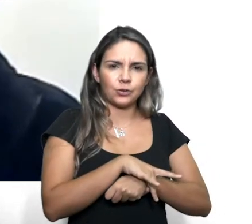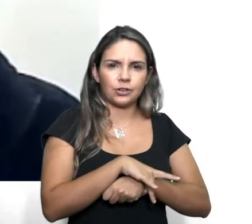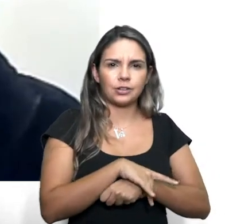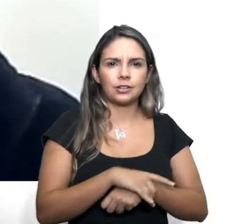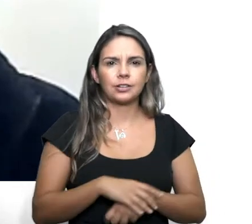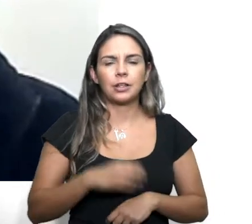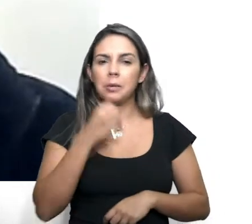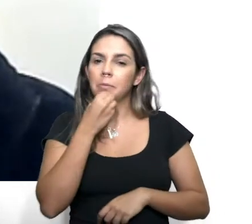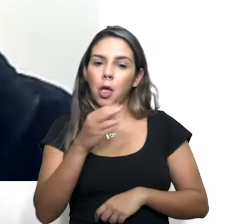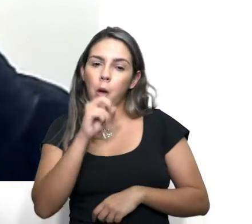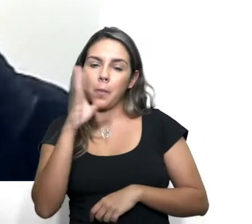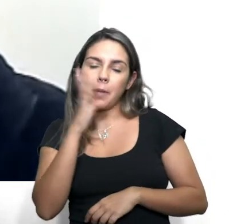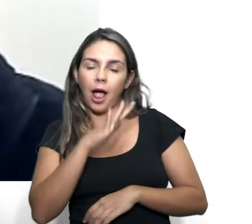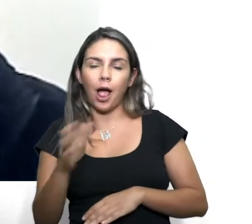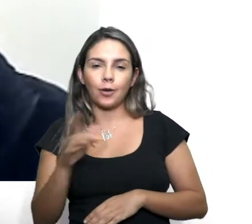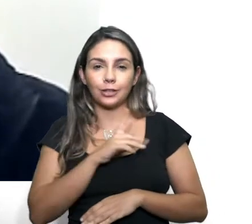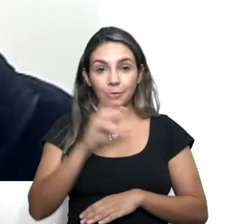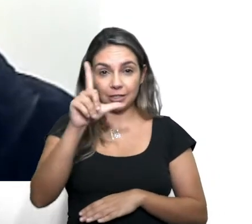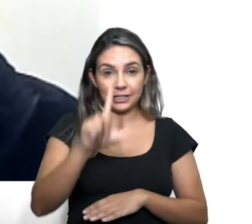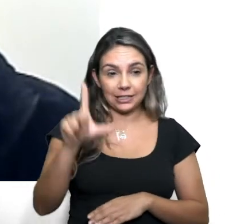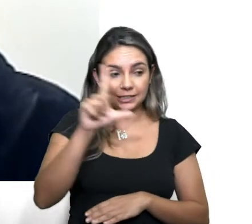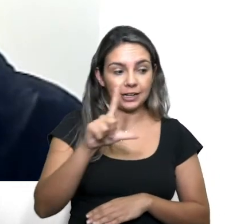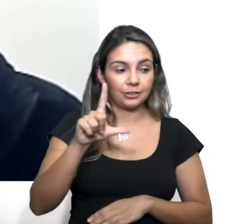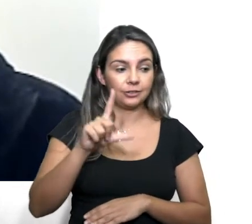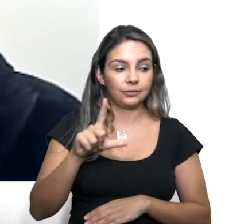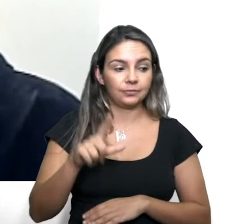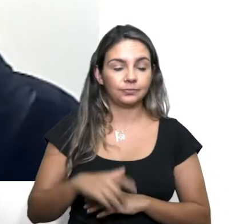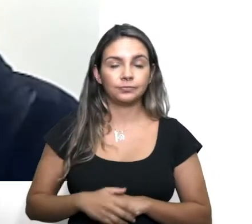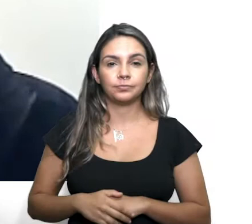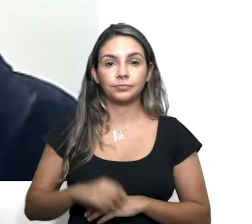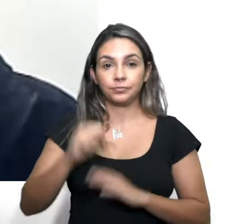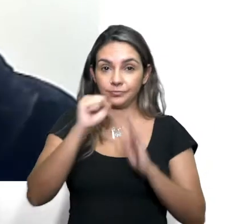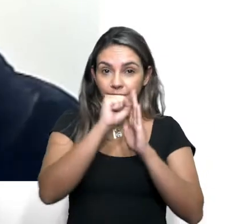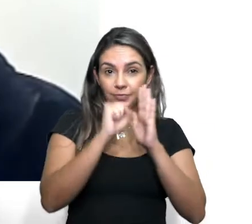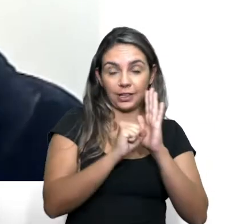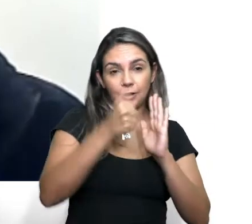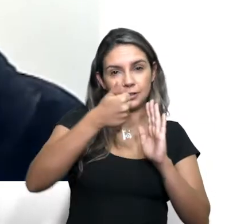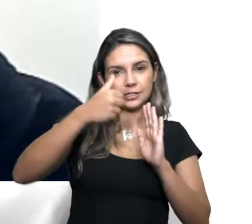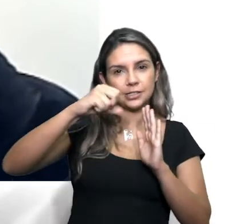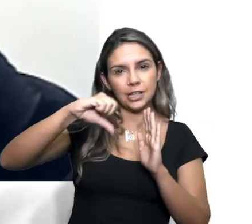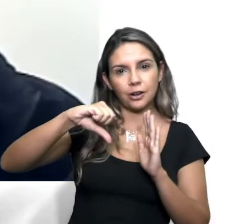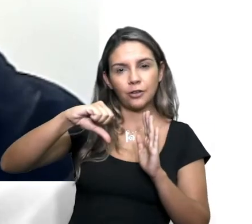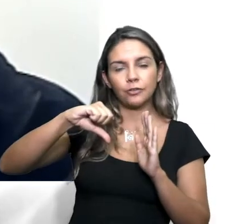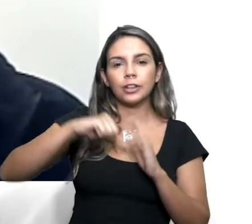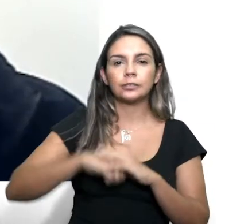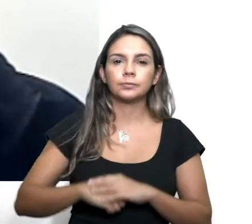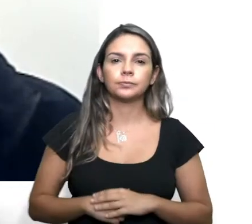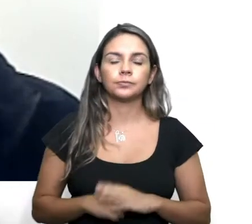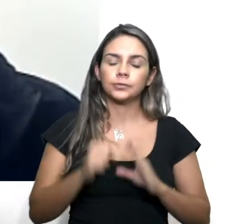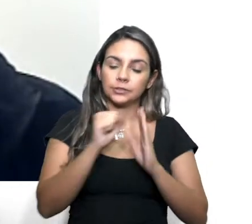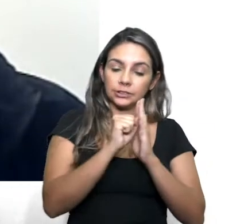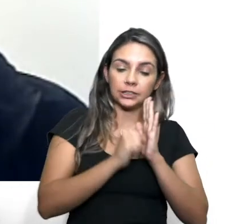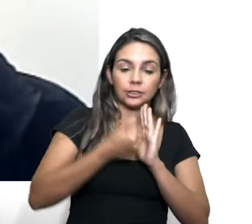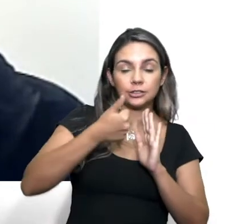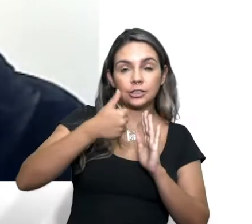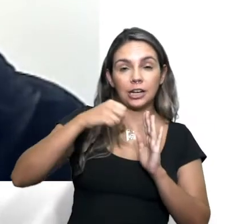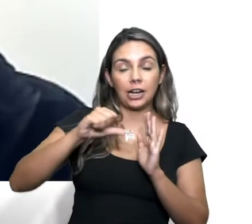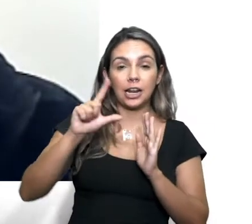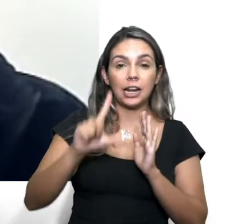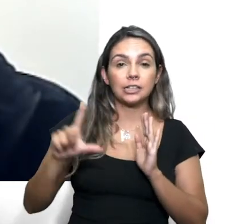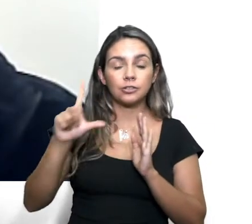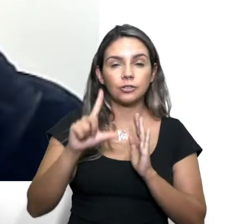Para o bem e para o mal, há muita literatura ainda do século XIX, e portanto se é do século XIX é a